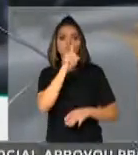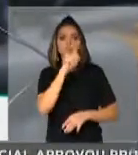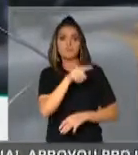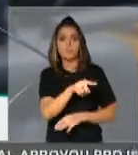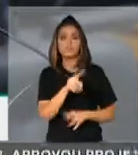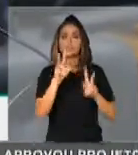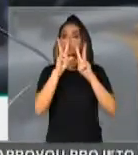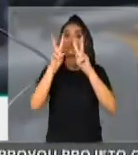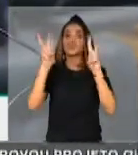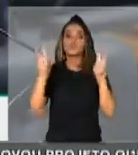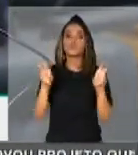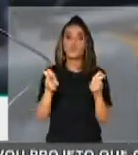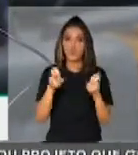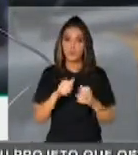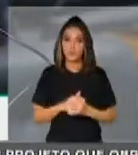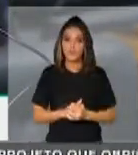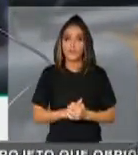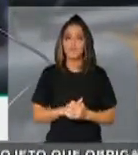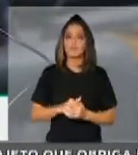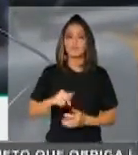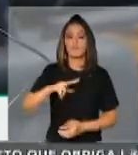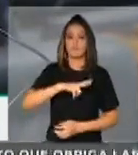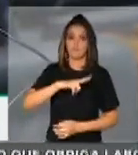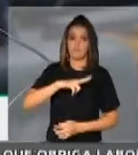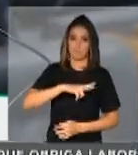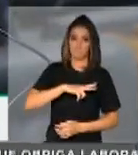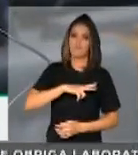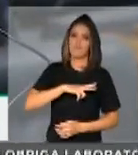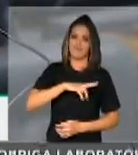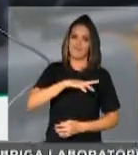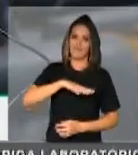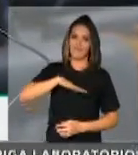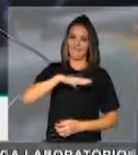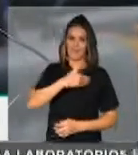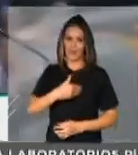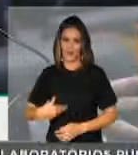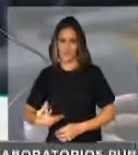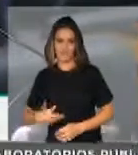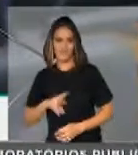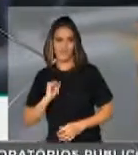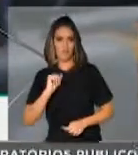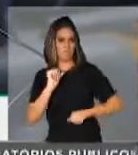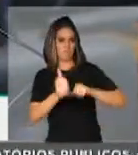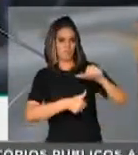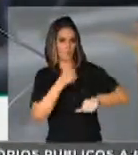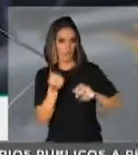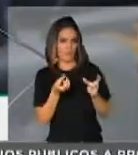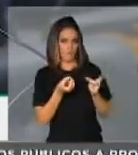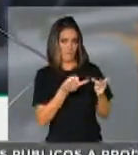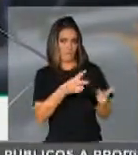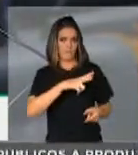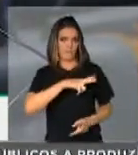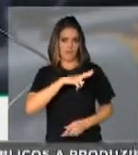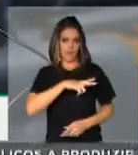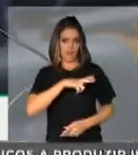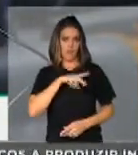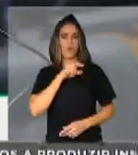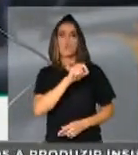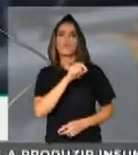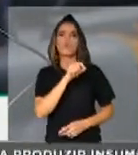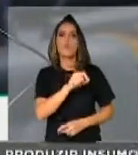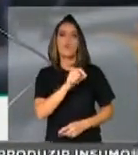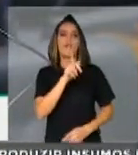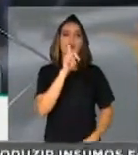que é exatamente a questão da privatização da água no país, pelo governo da privatização, pelo governo